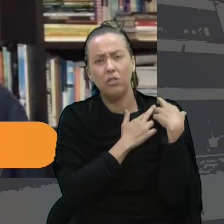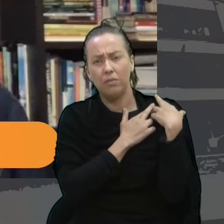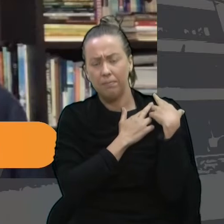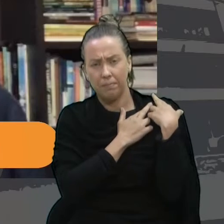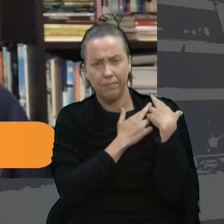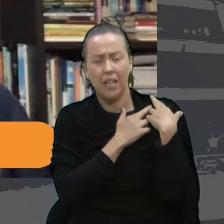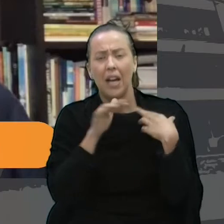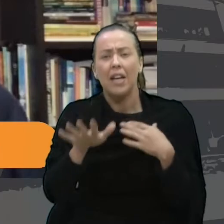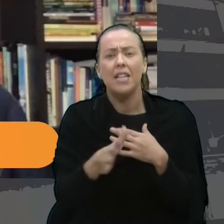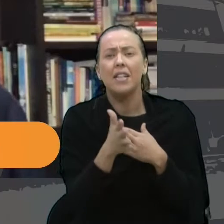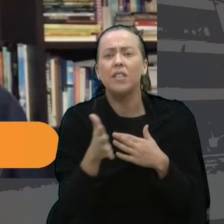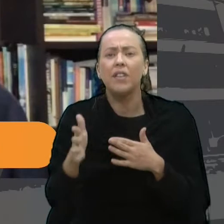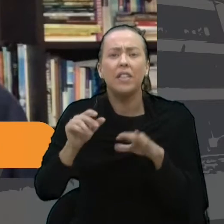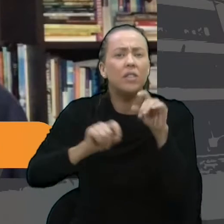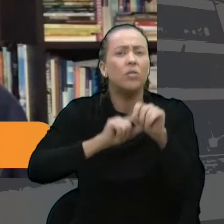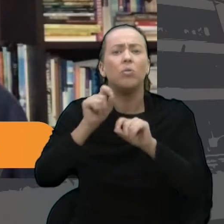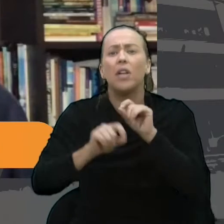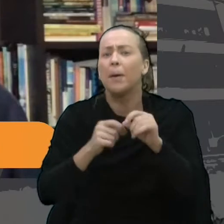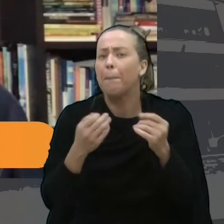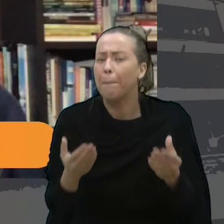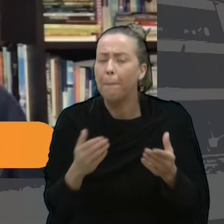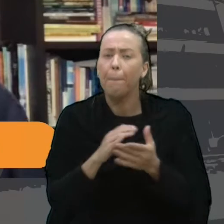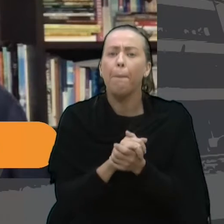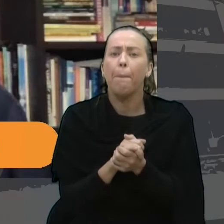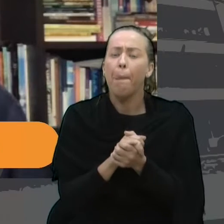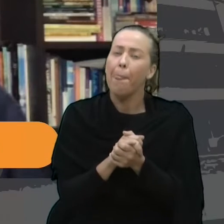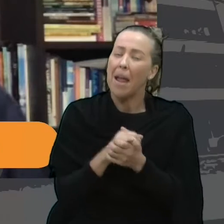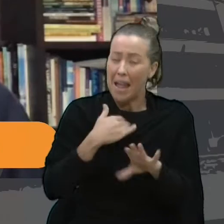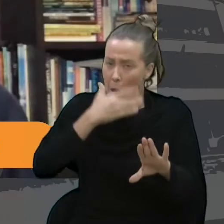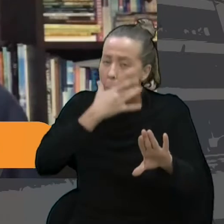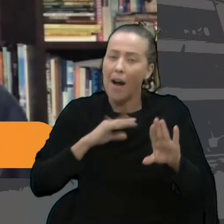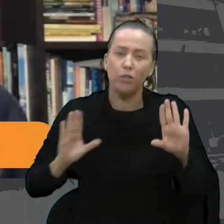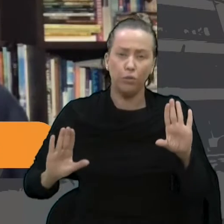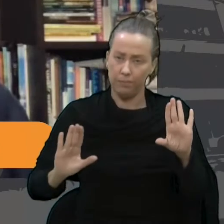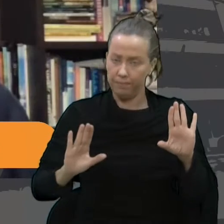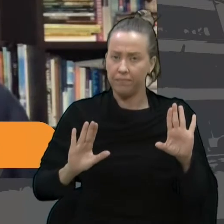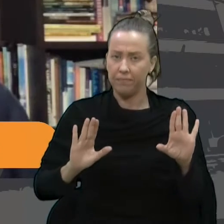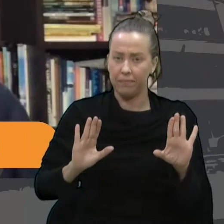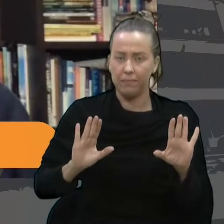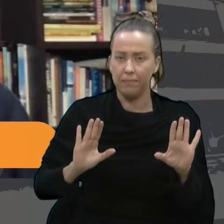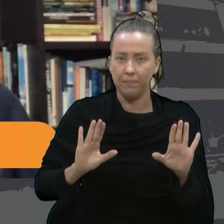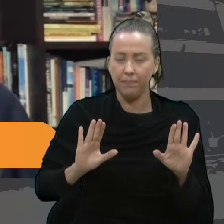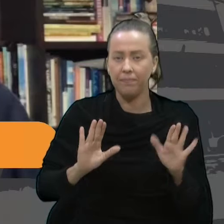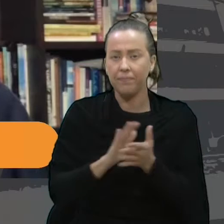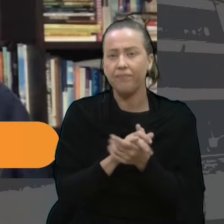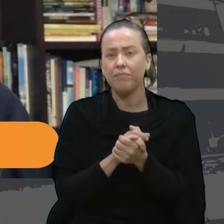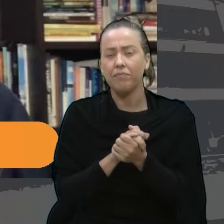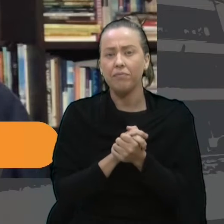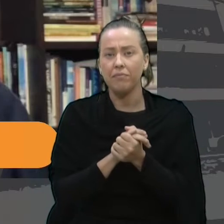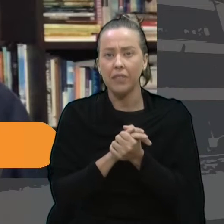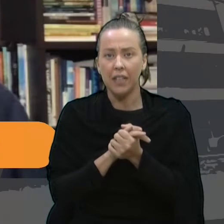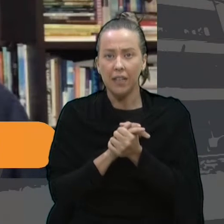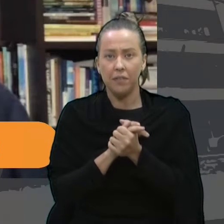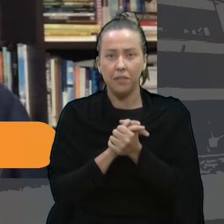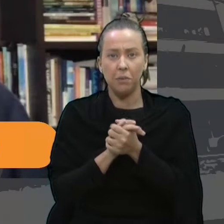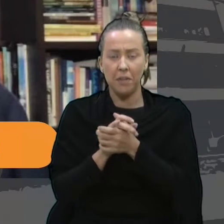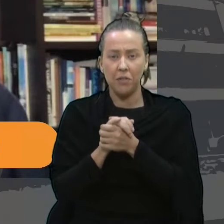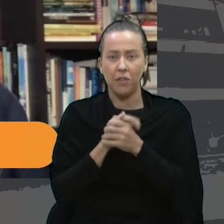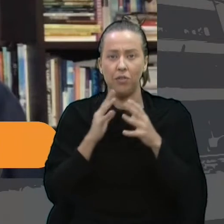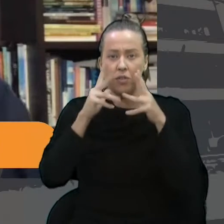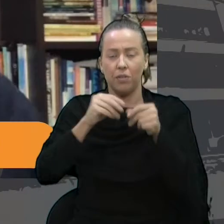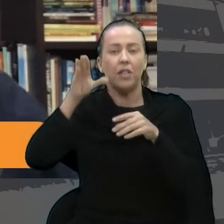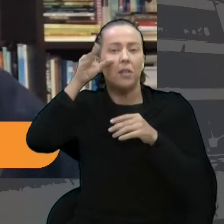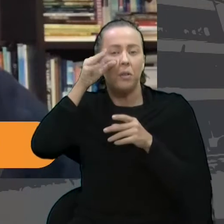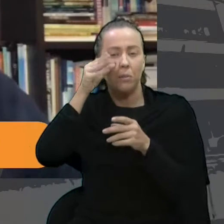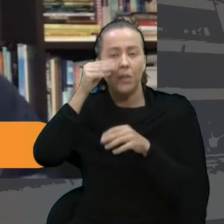E, às vezes, eu acho que está havendo... Às vezes, não. Eu acho, né? E observo,